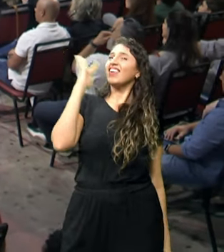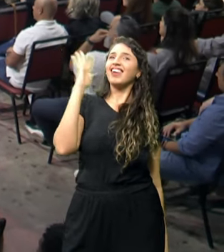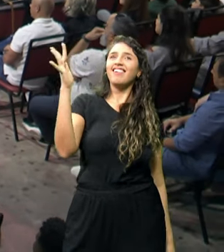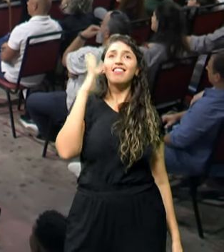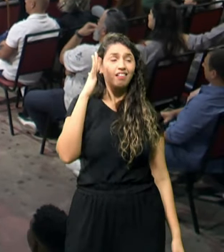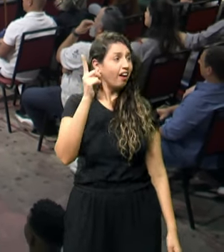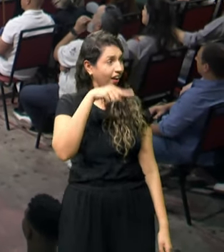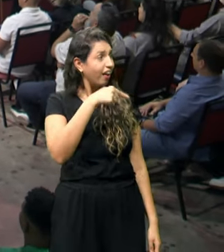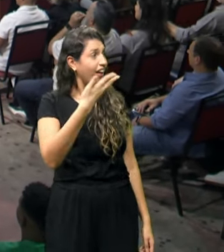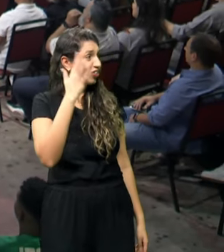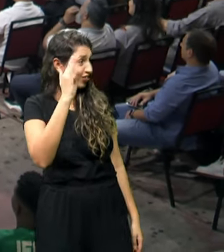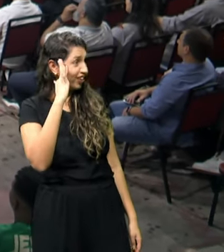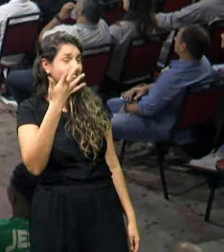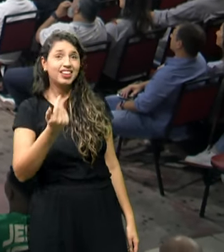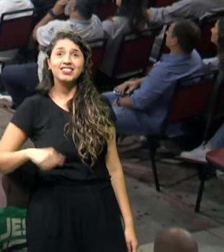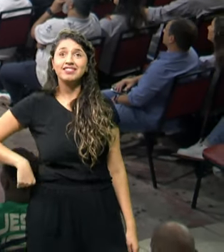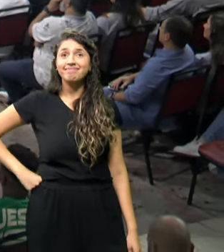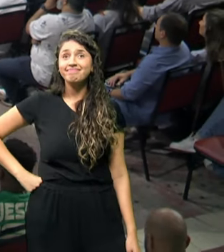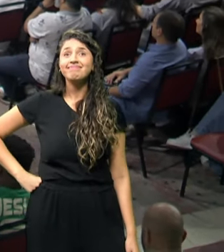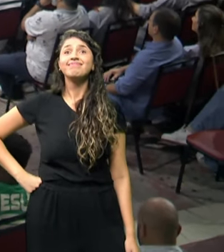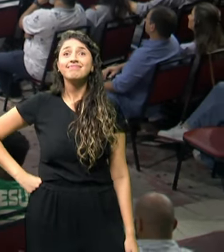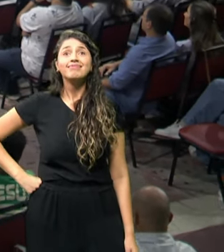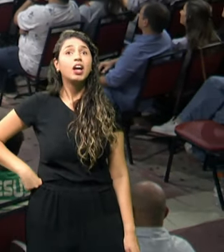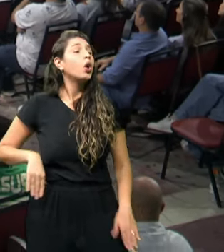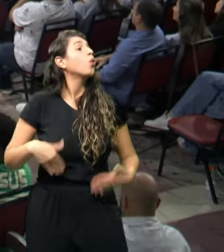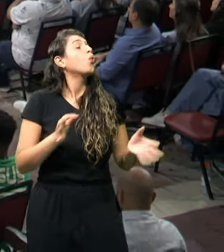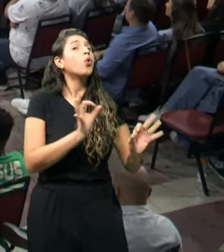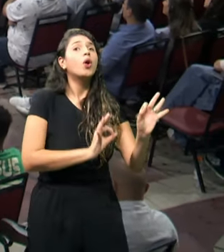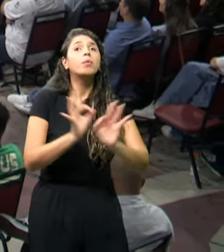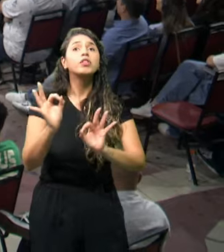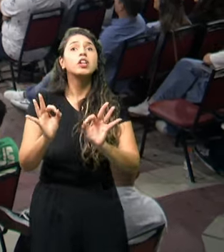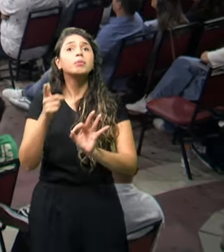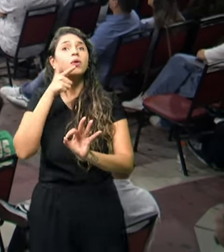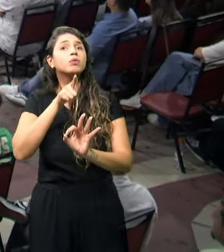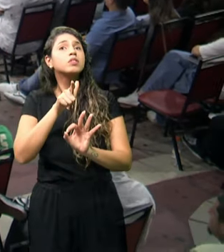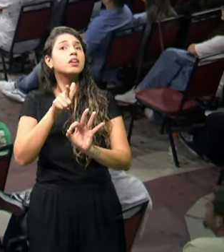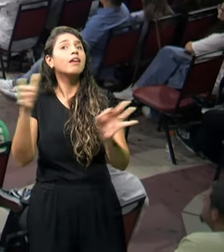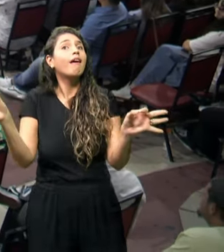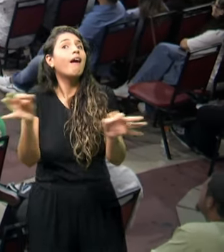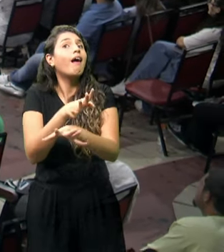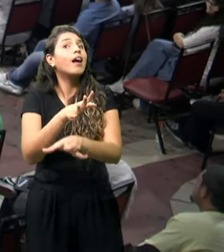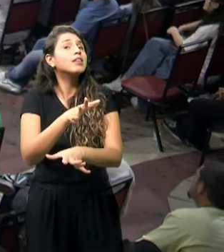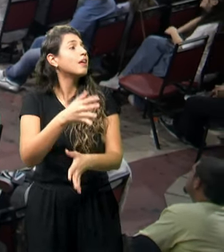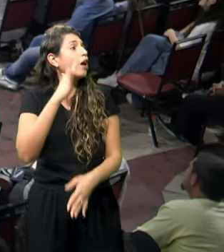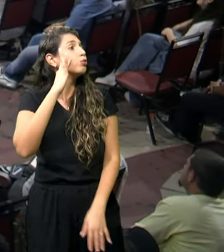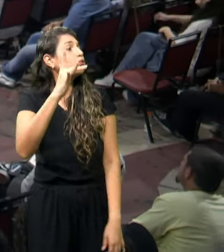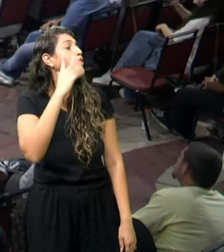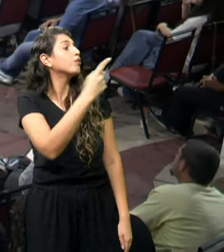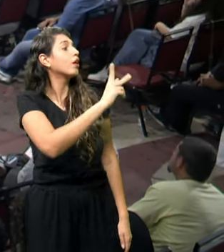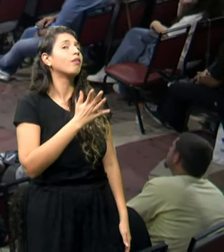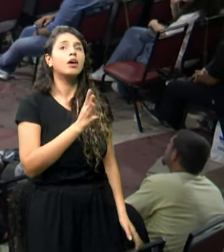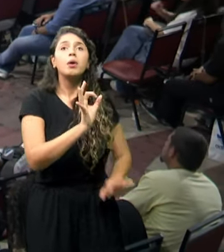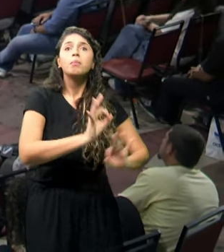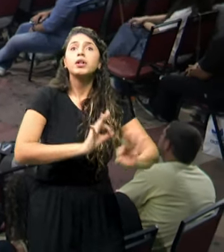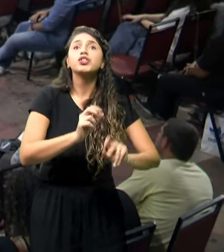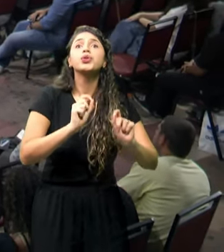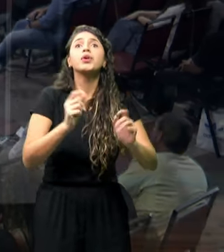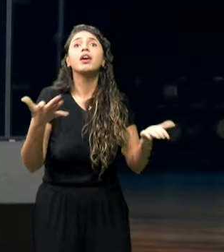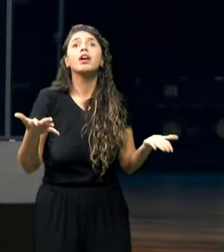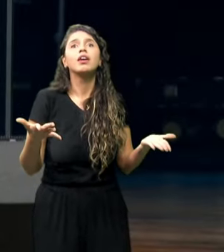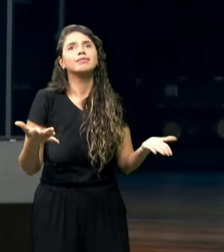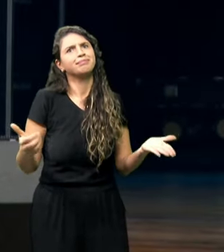estou sonhando, é mesmo, está sonhando. Qual é o projeto para você chegar no sonho? O que é que você está planejando? Essa é a primeira coisa que tem que